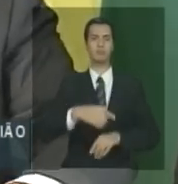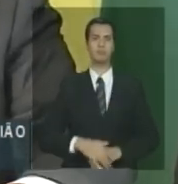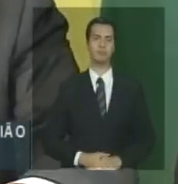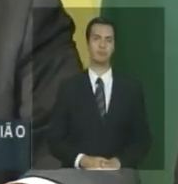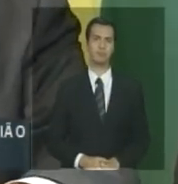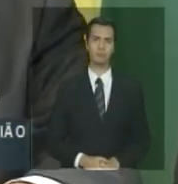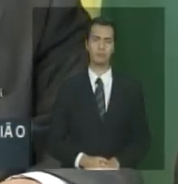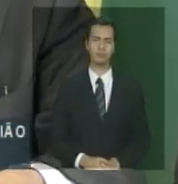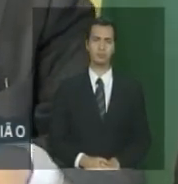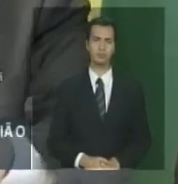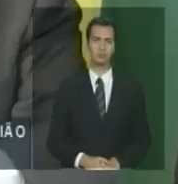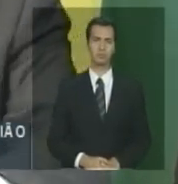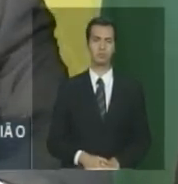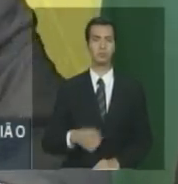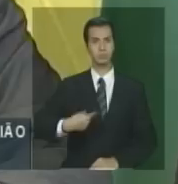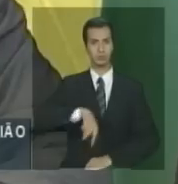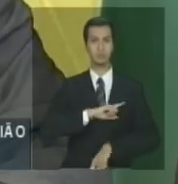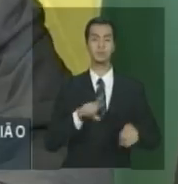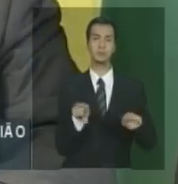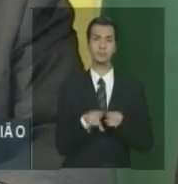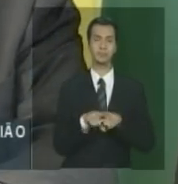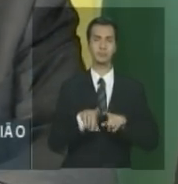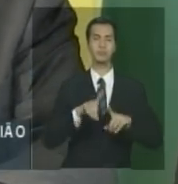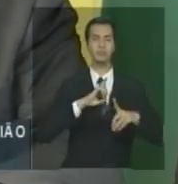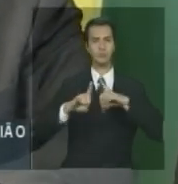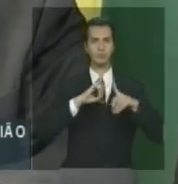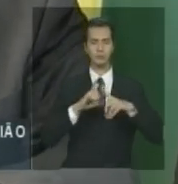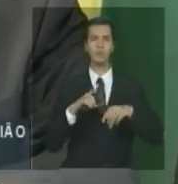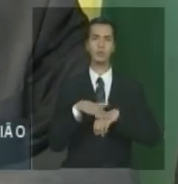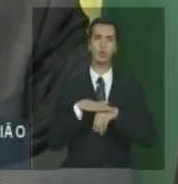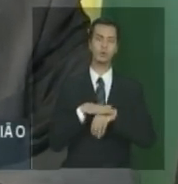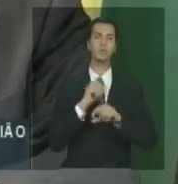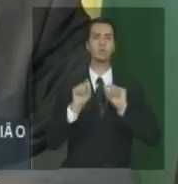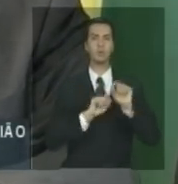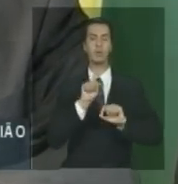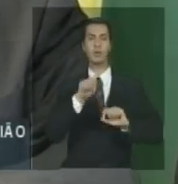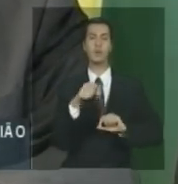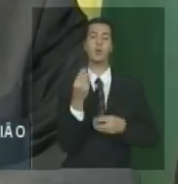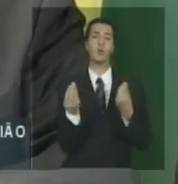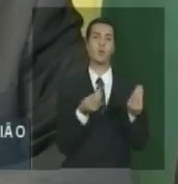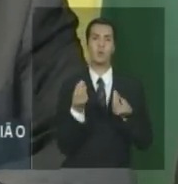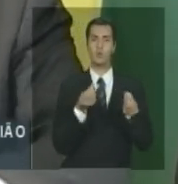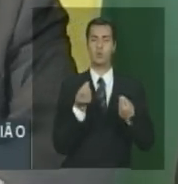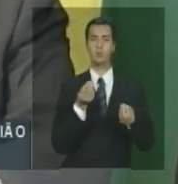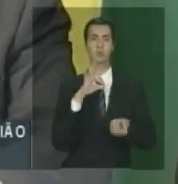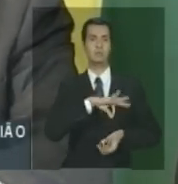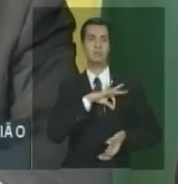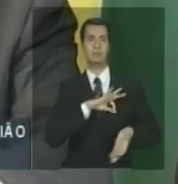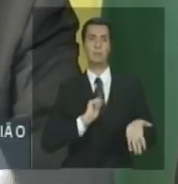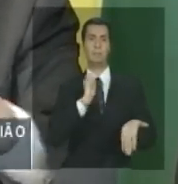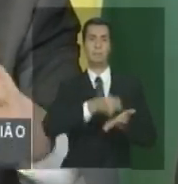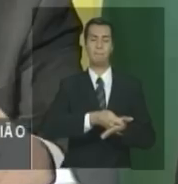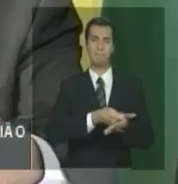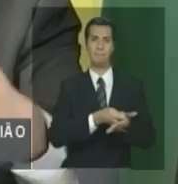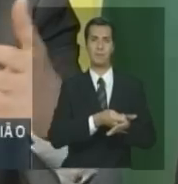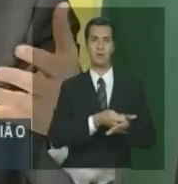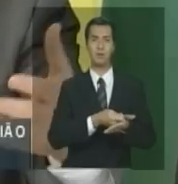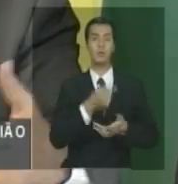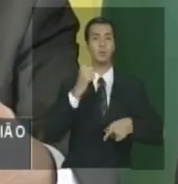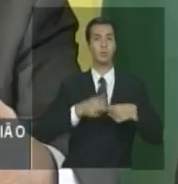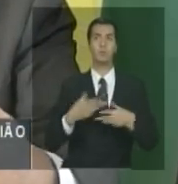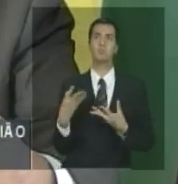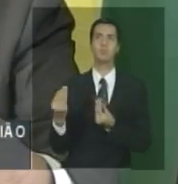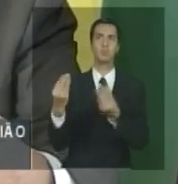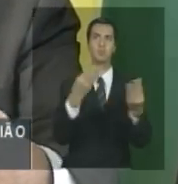também da questão do custo da mão de obra, porque vários países estão reduzindo